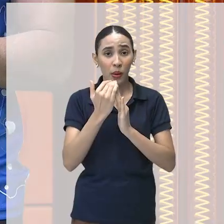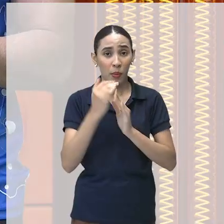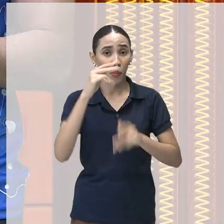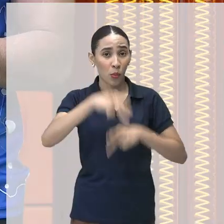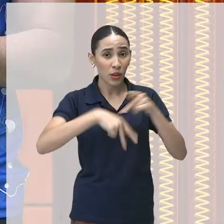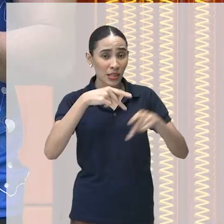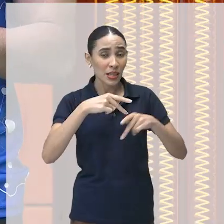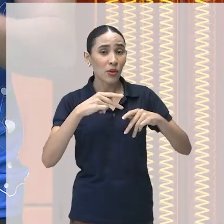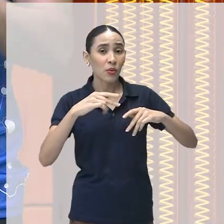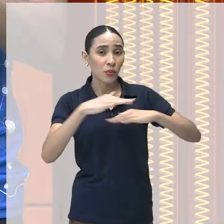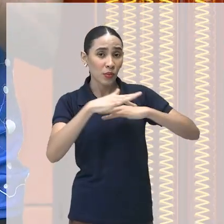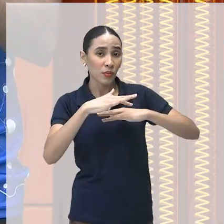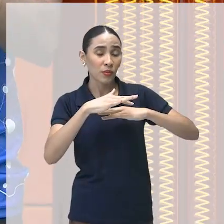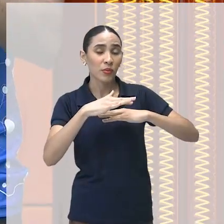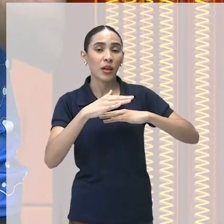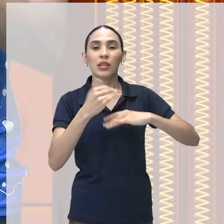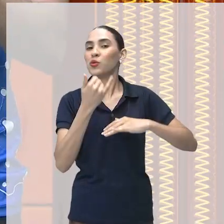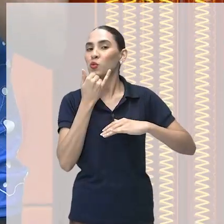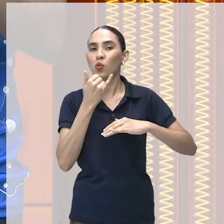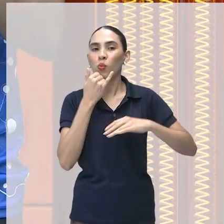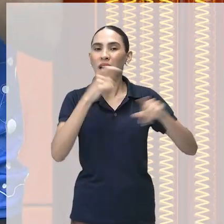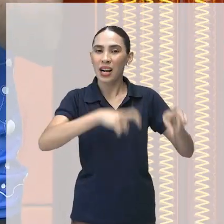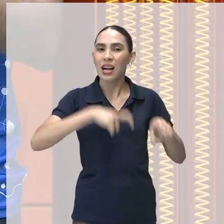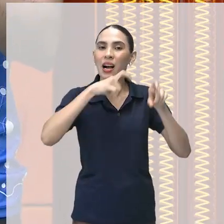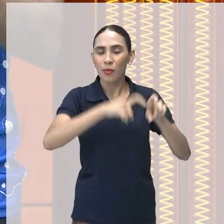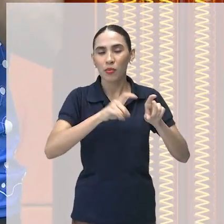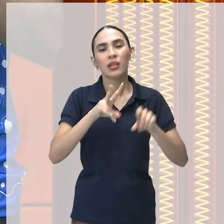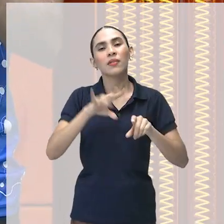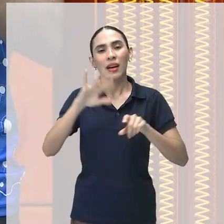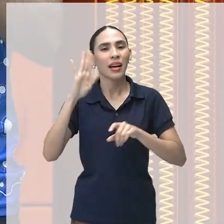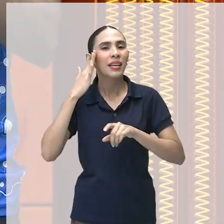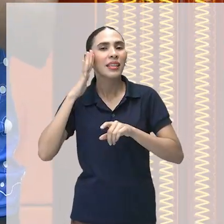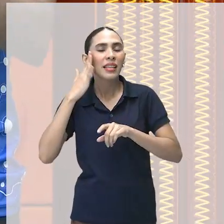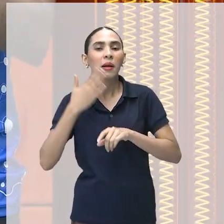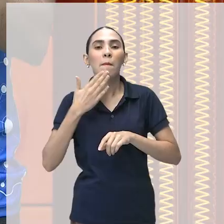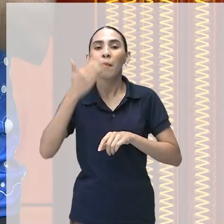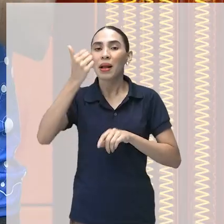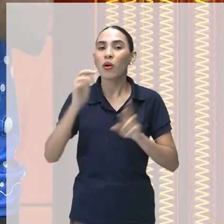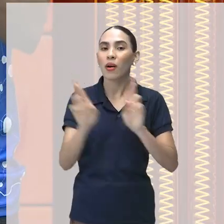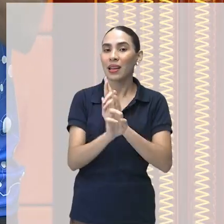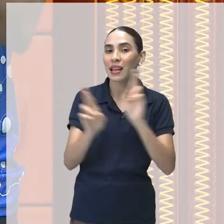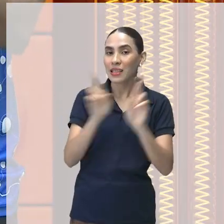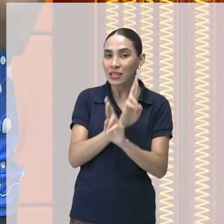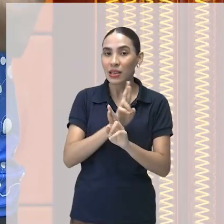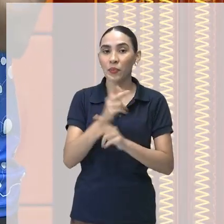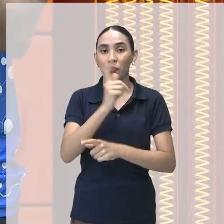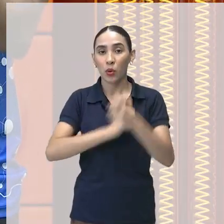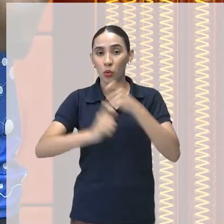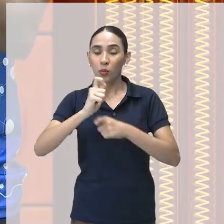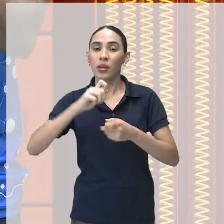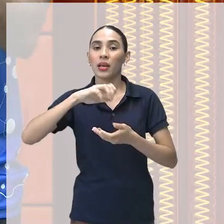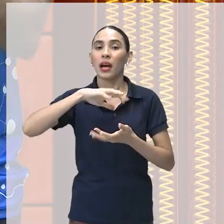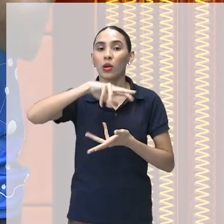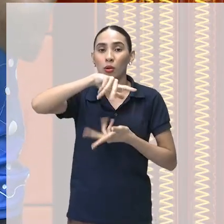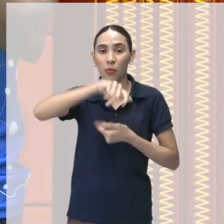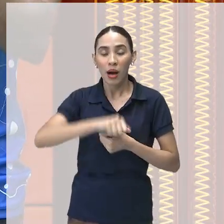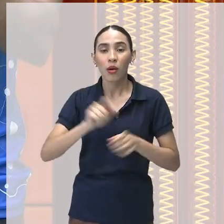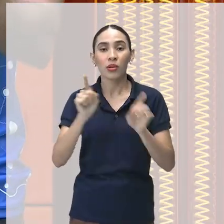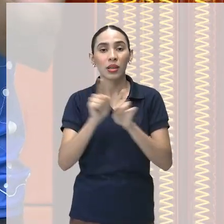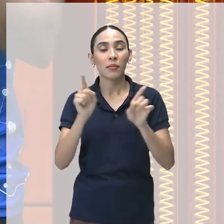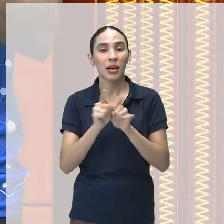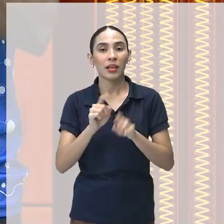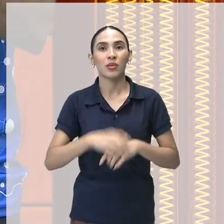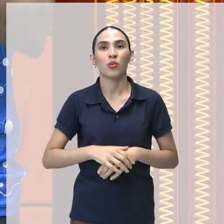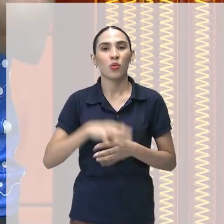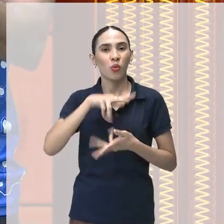campo, certo? E a gente vai entender um pouco melhor no decorrer dessa aula essa relação entre a economia global e esse mundo